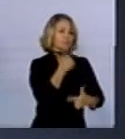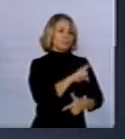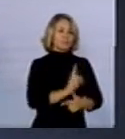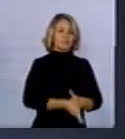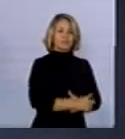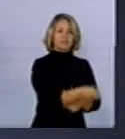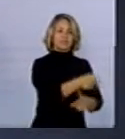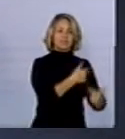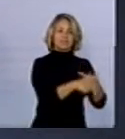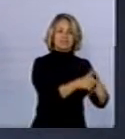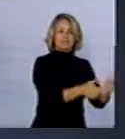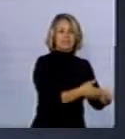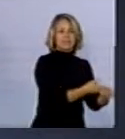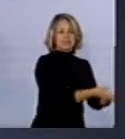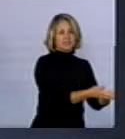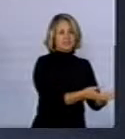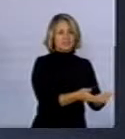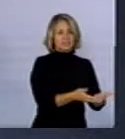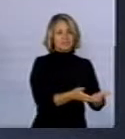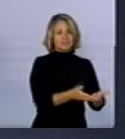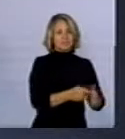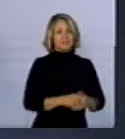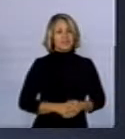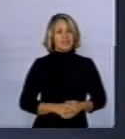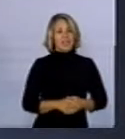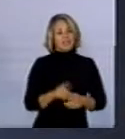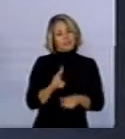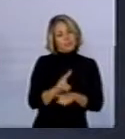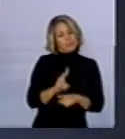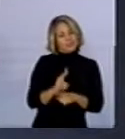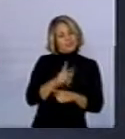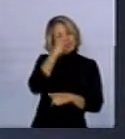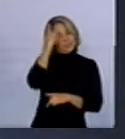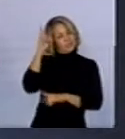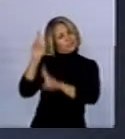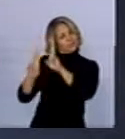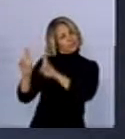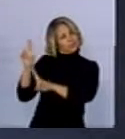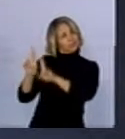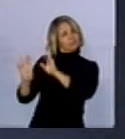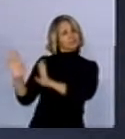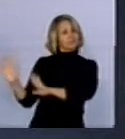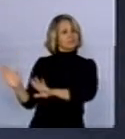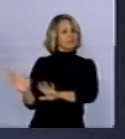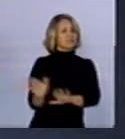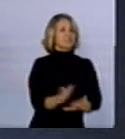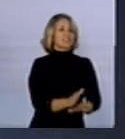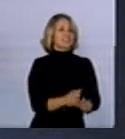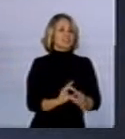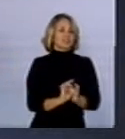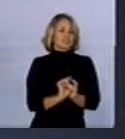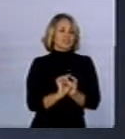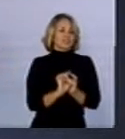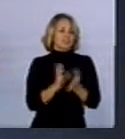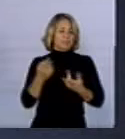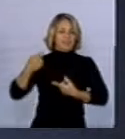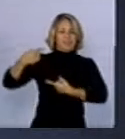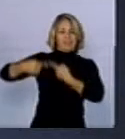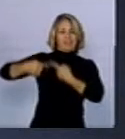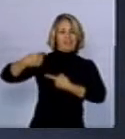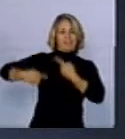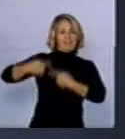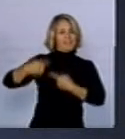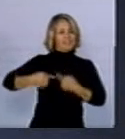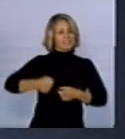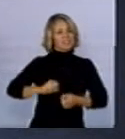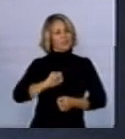programação, sob o pretexto de se proteger o consumidor, sob o pretexto de se liberar a concorrência ou ampliar a